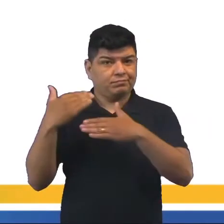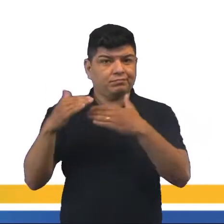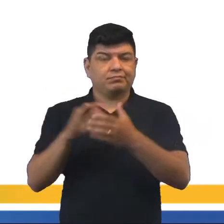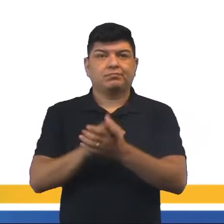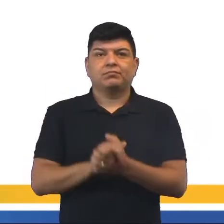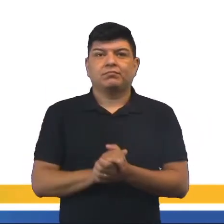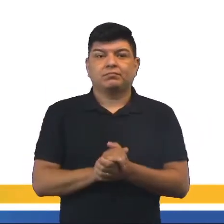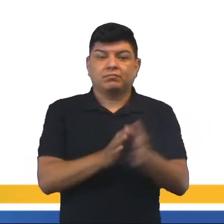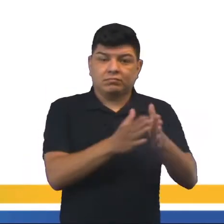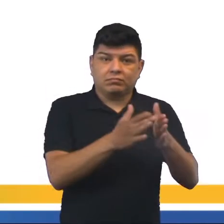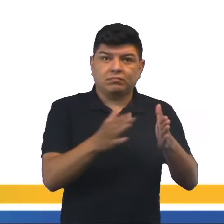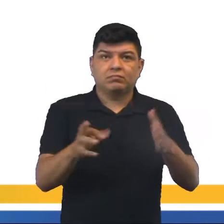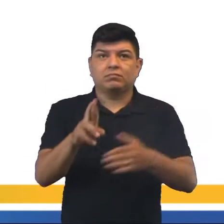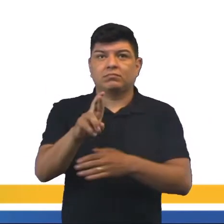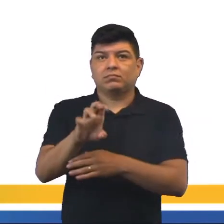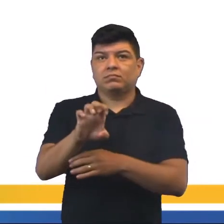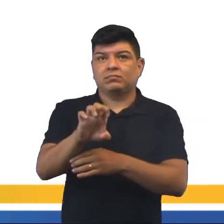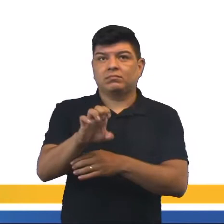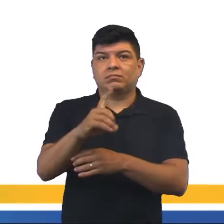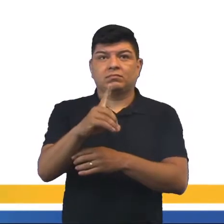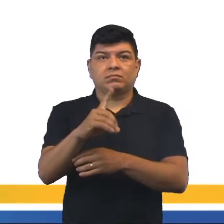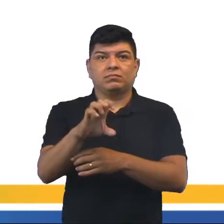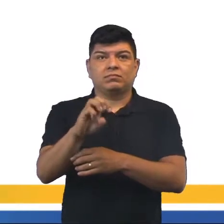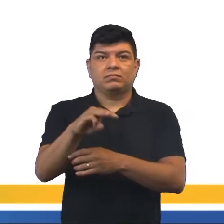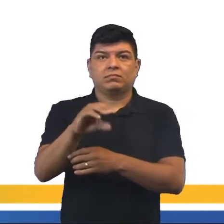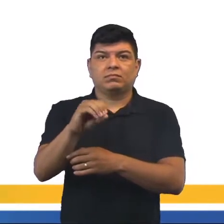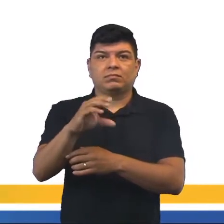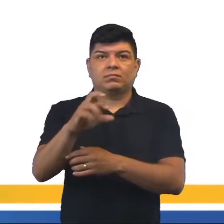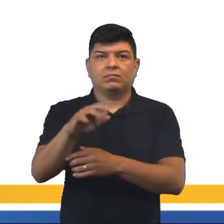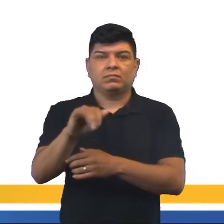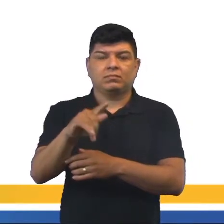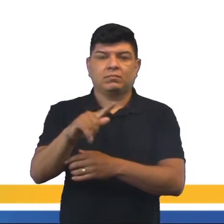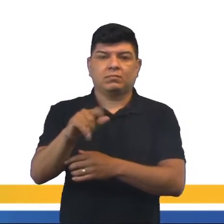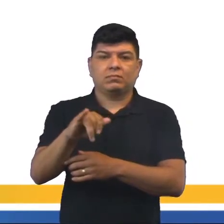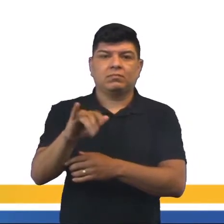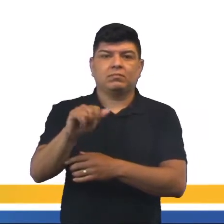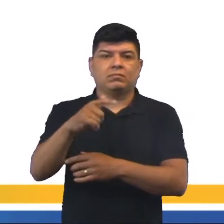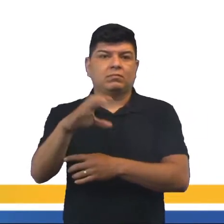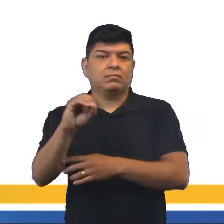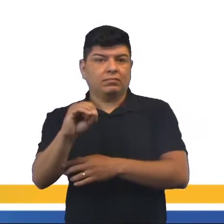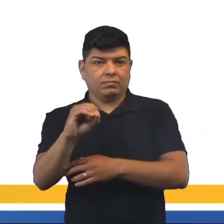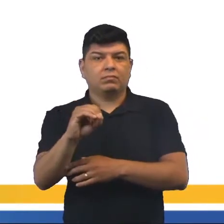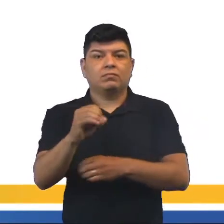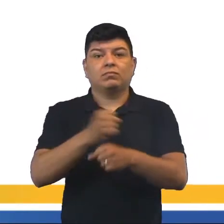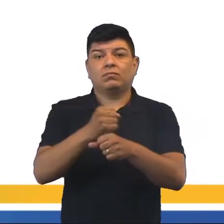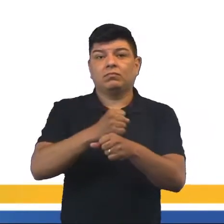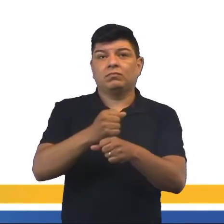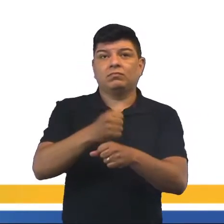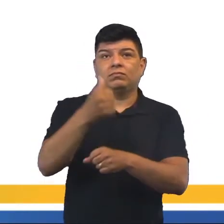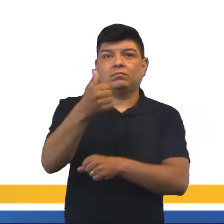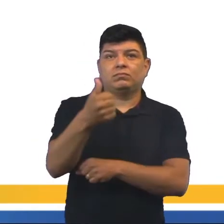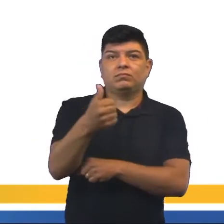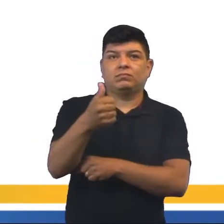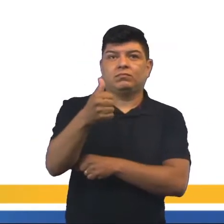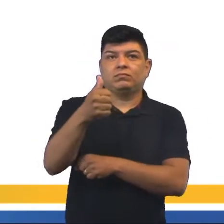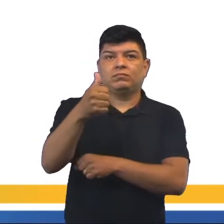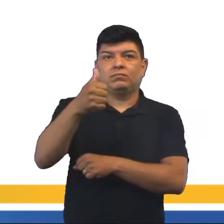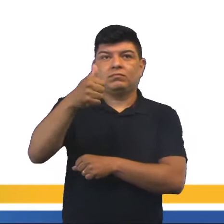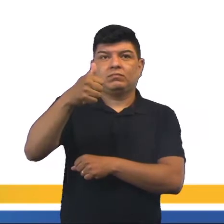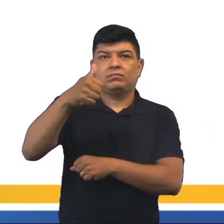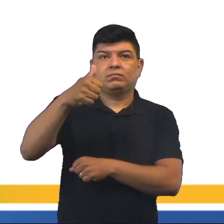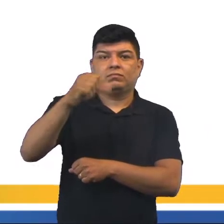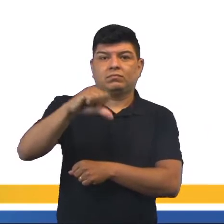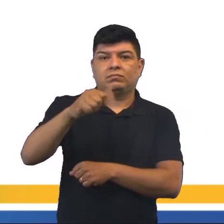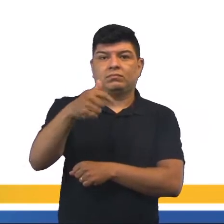O período chamado de redemocratização compreendeu os anos de 1975 a